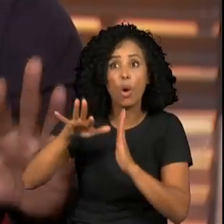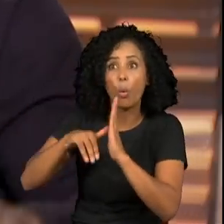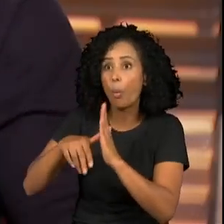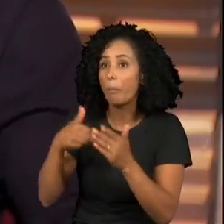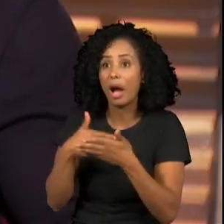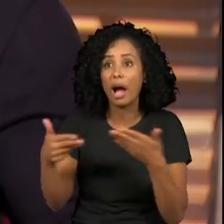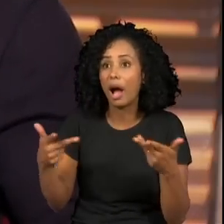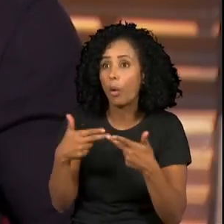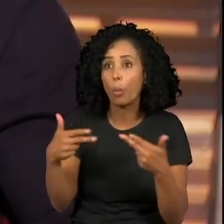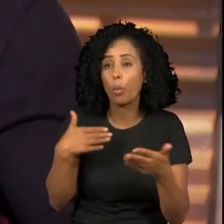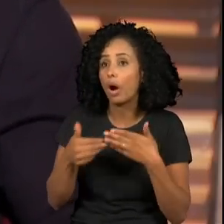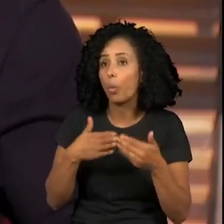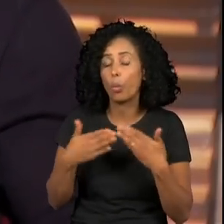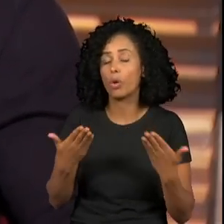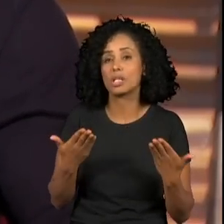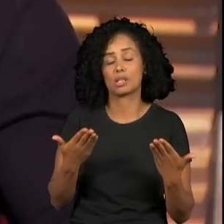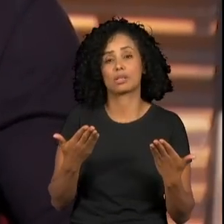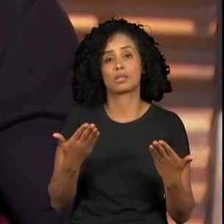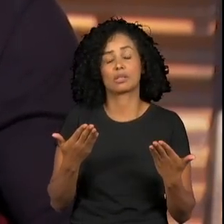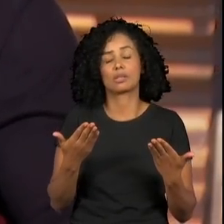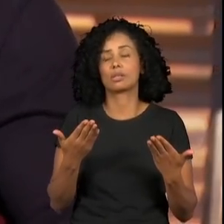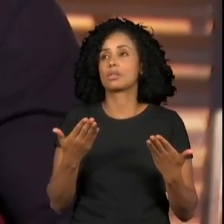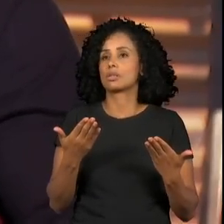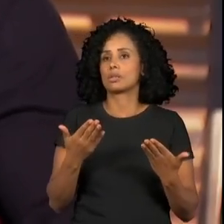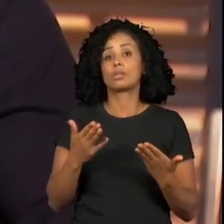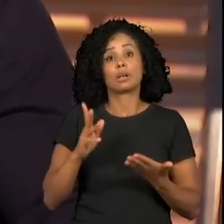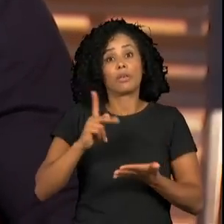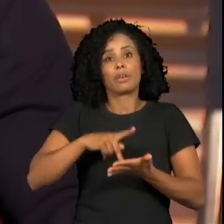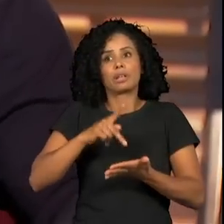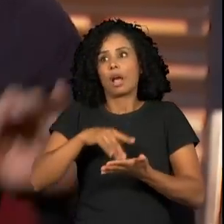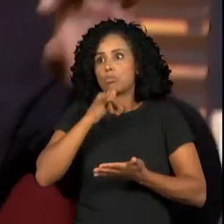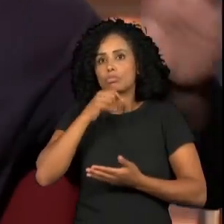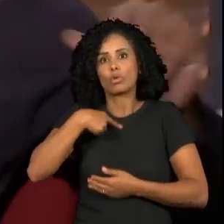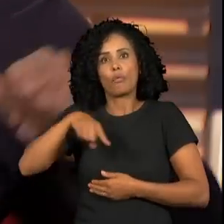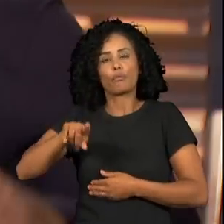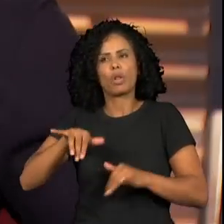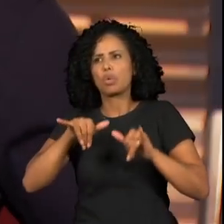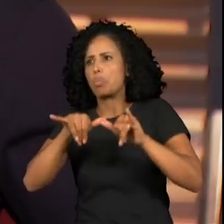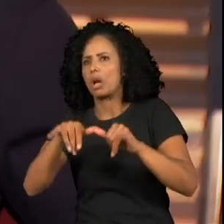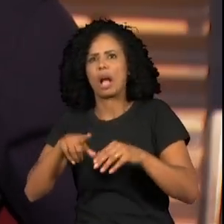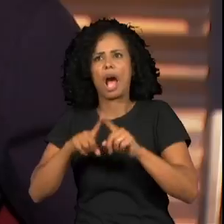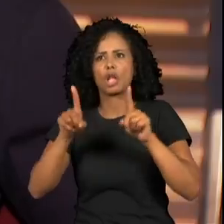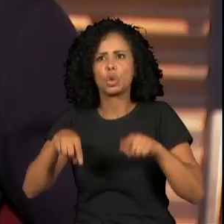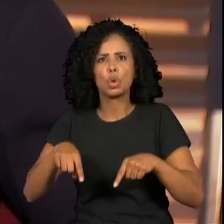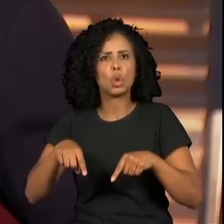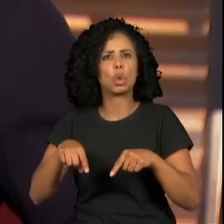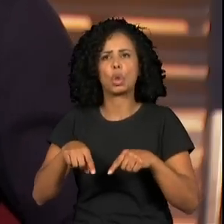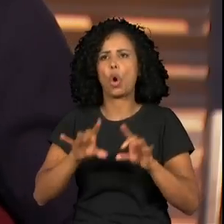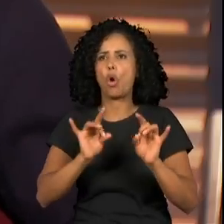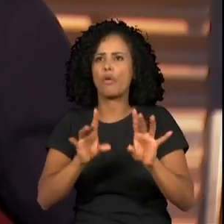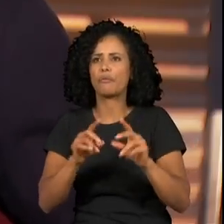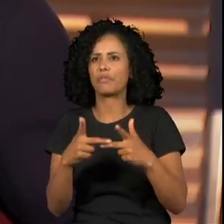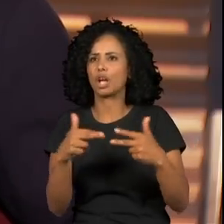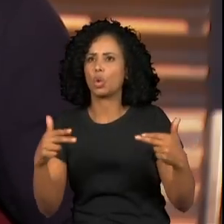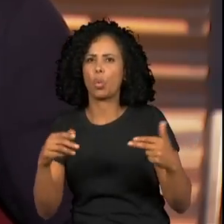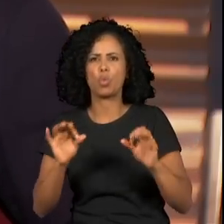coisa. Desde de ir no mercado, numa loja chique, até ir no